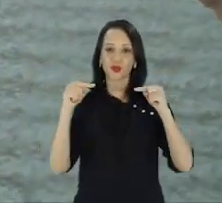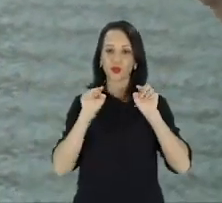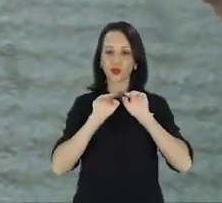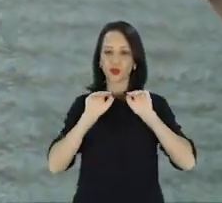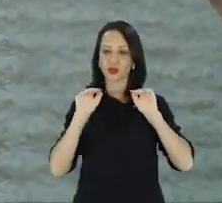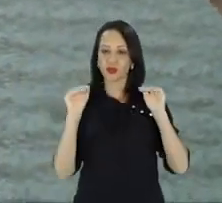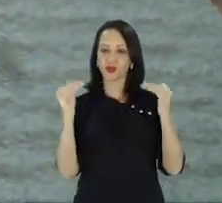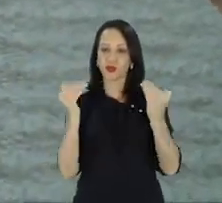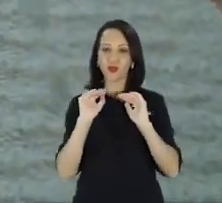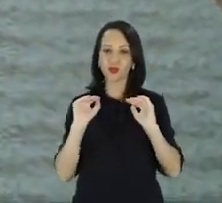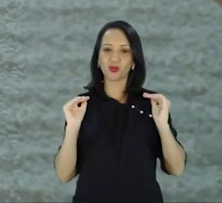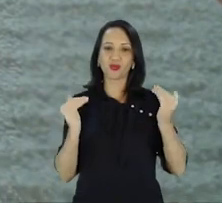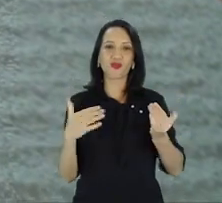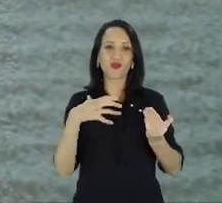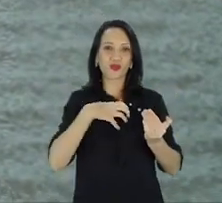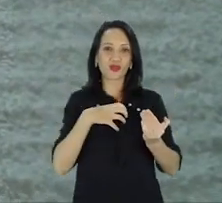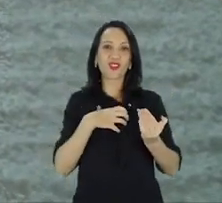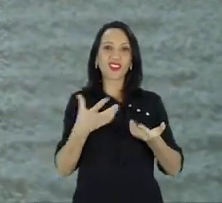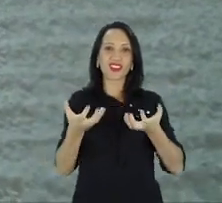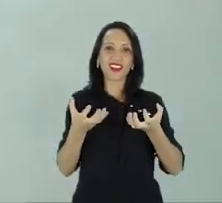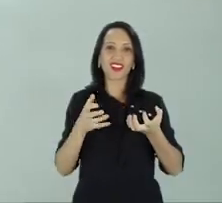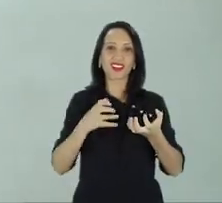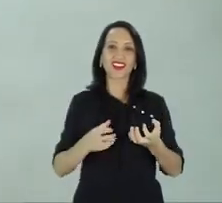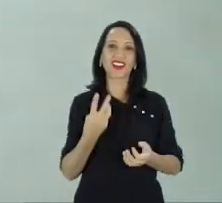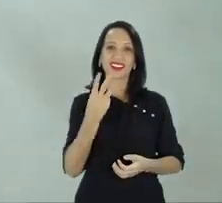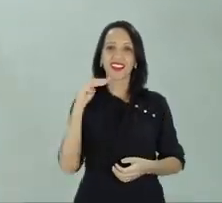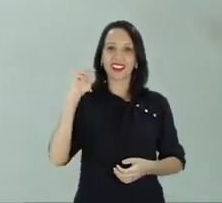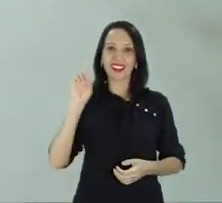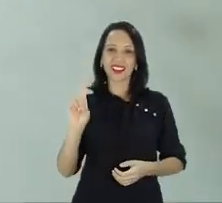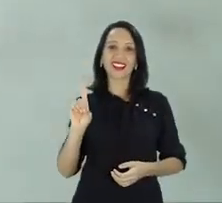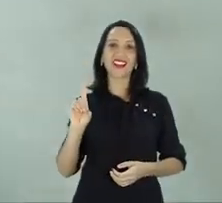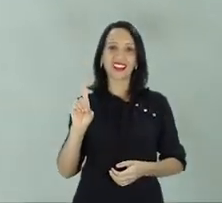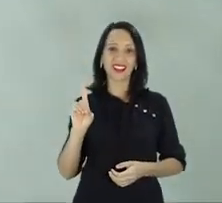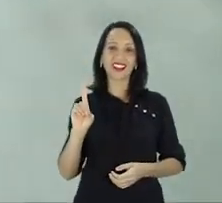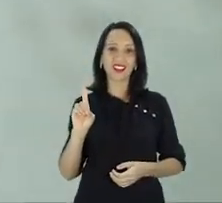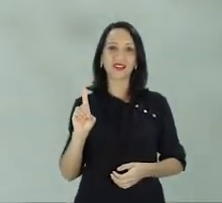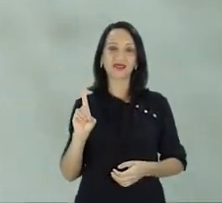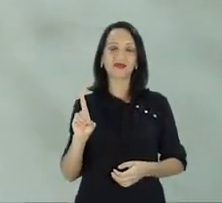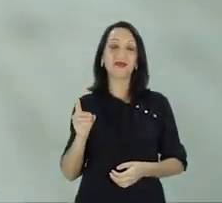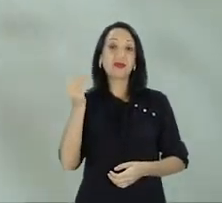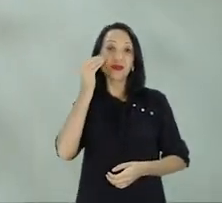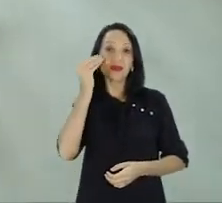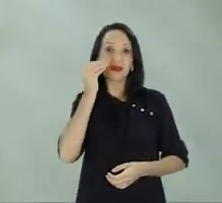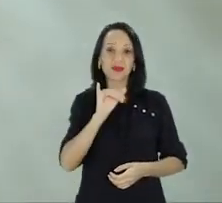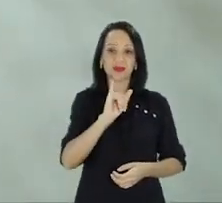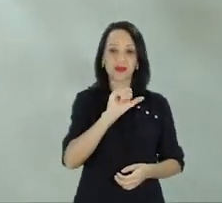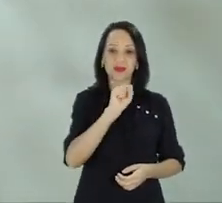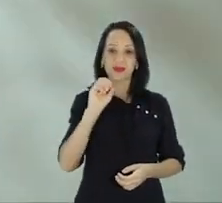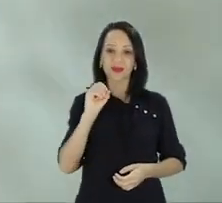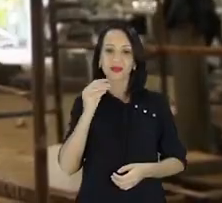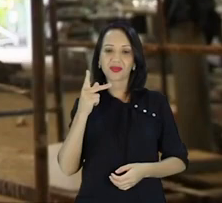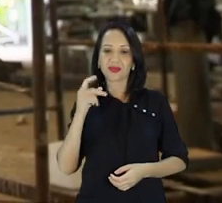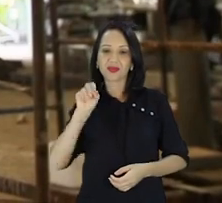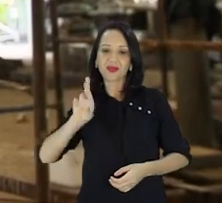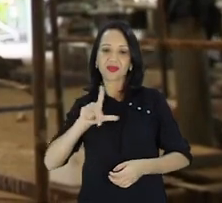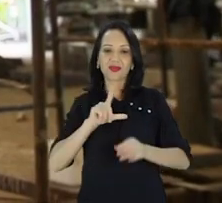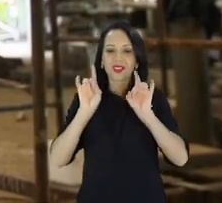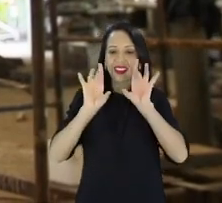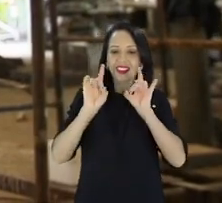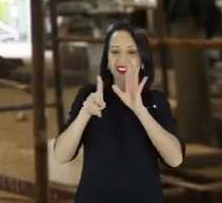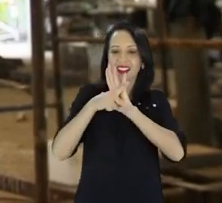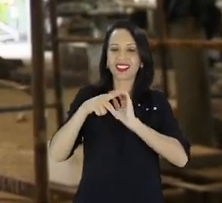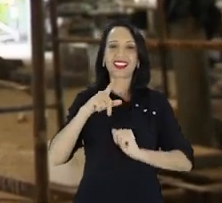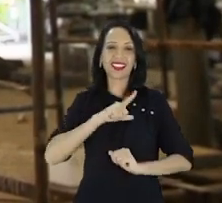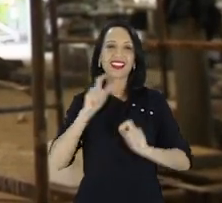bloco num formato que a gente queira que já esteja no formato 3D né e assim vamos tentar em isopor aí você tinha que achar um tipo de especial